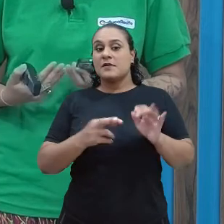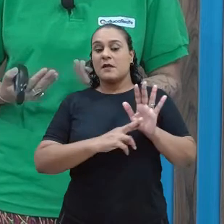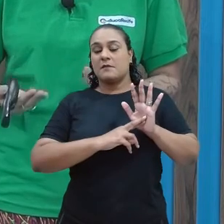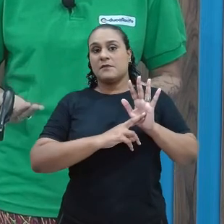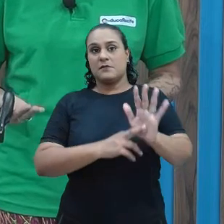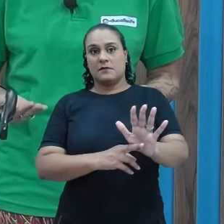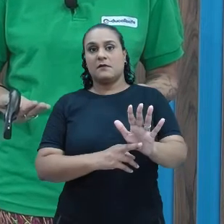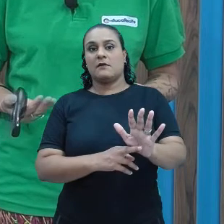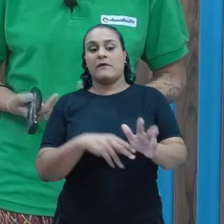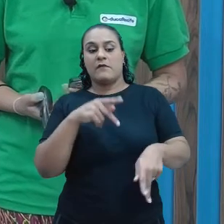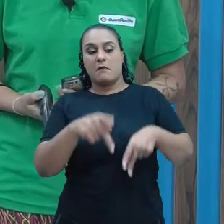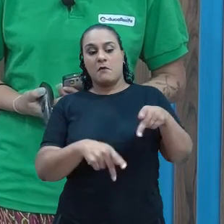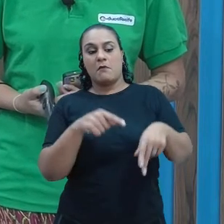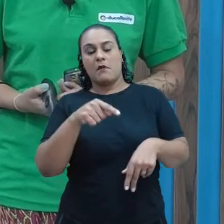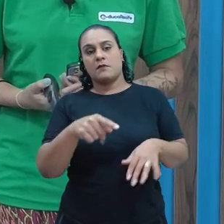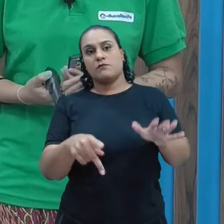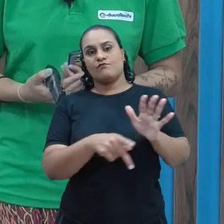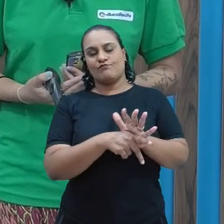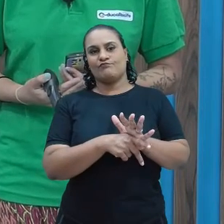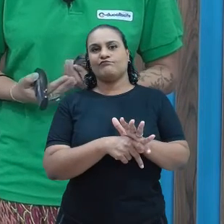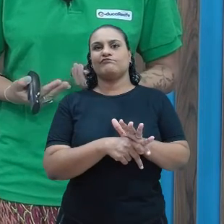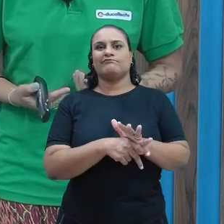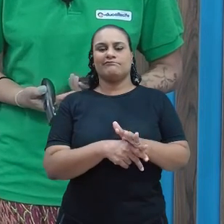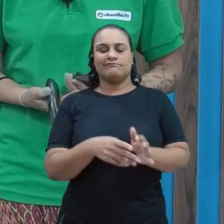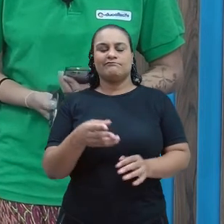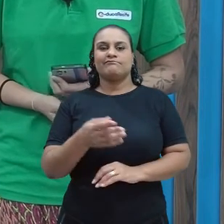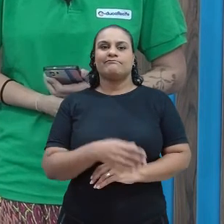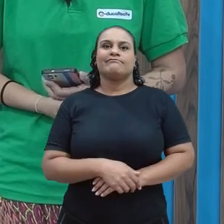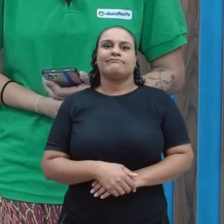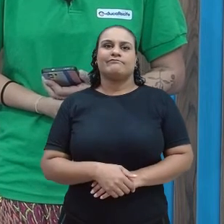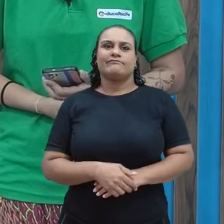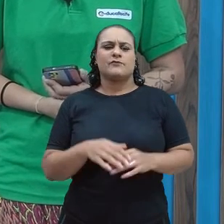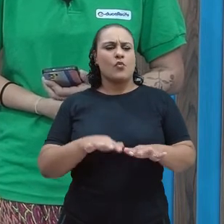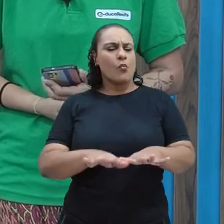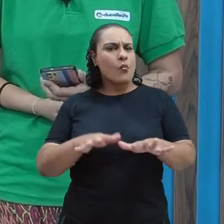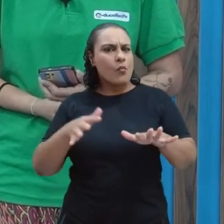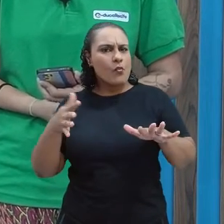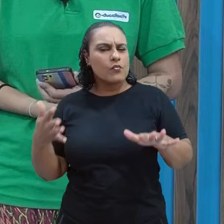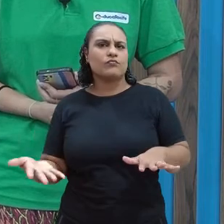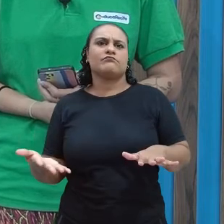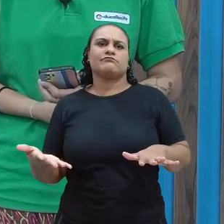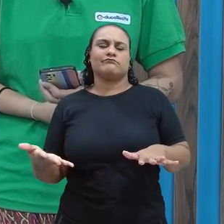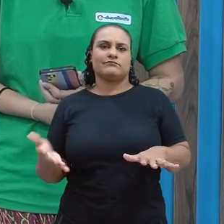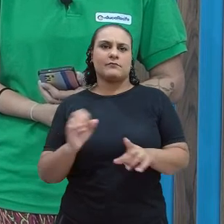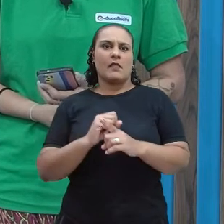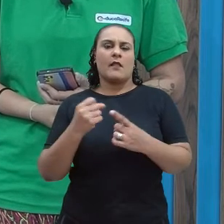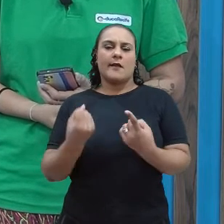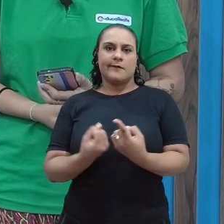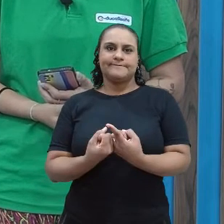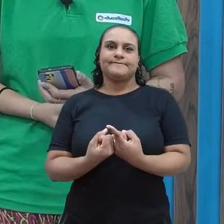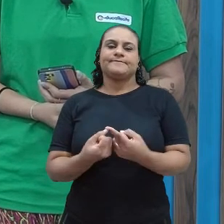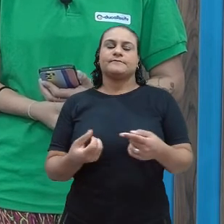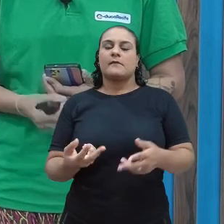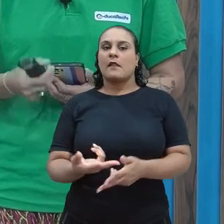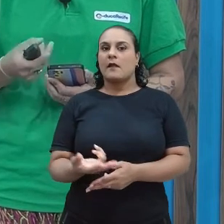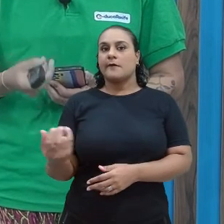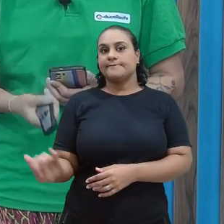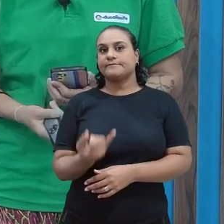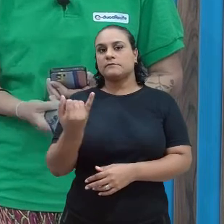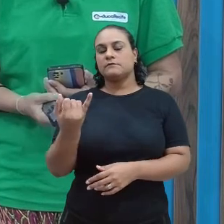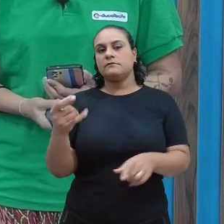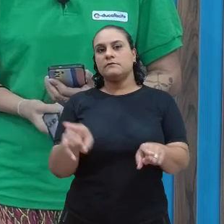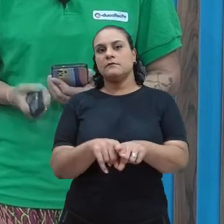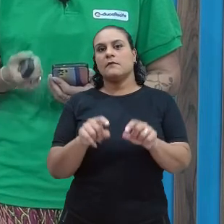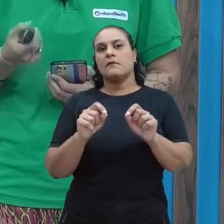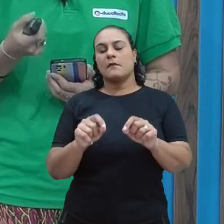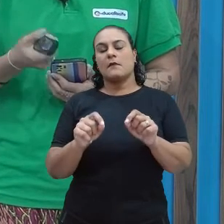dessas populações que são excluídas da sociedade. E por isso que é importante também